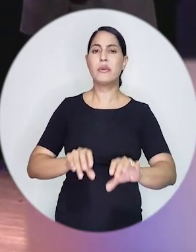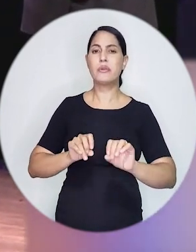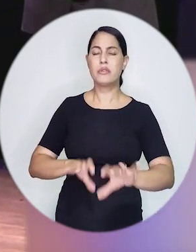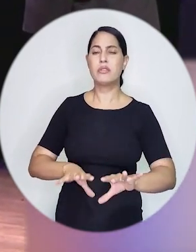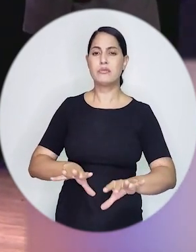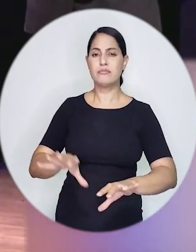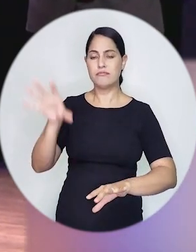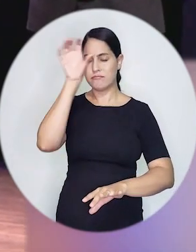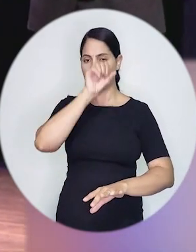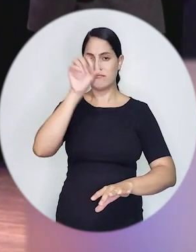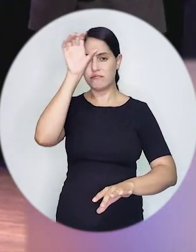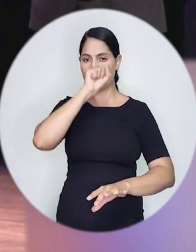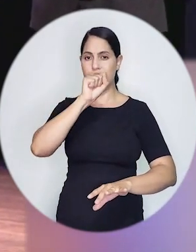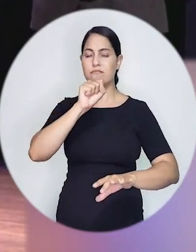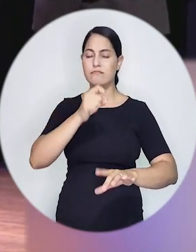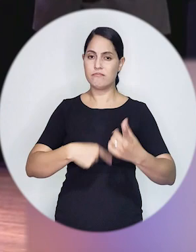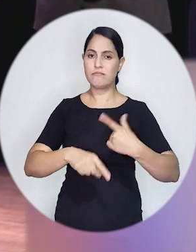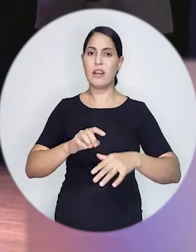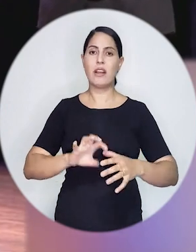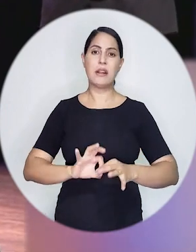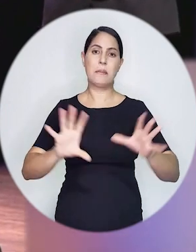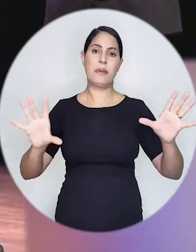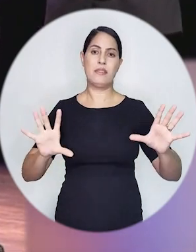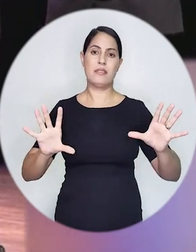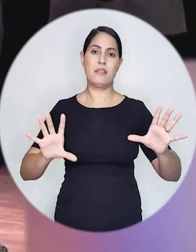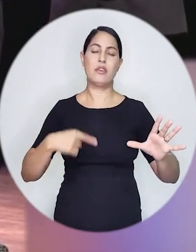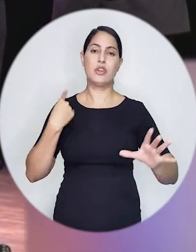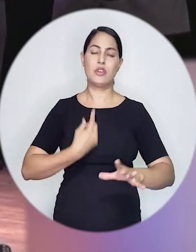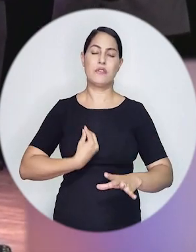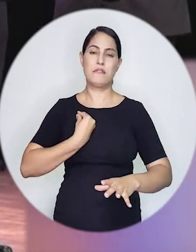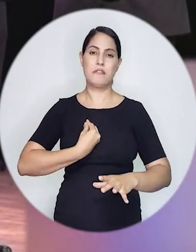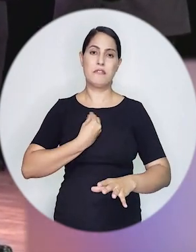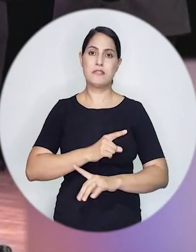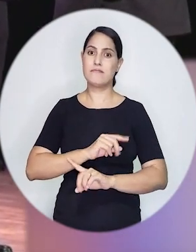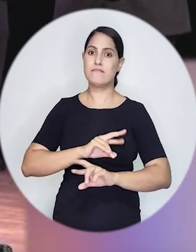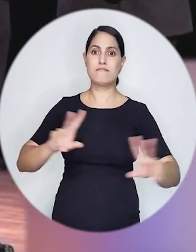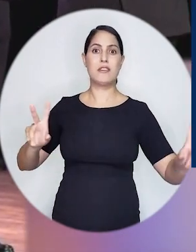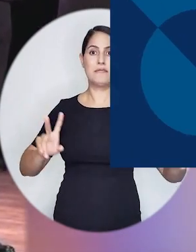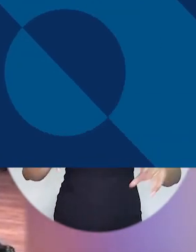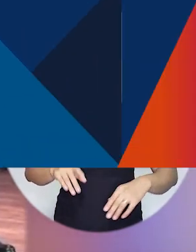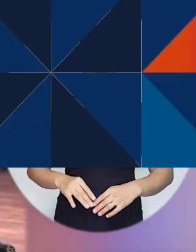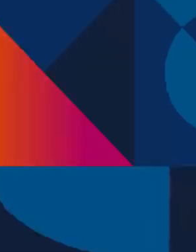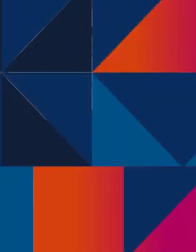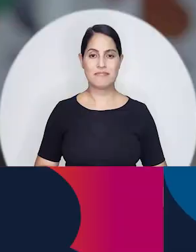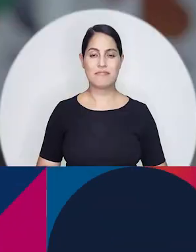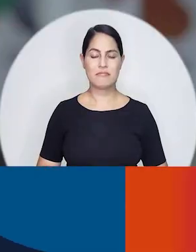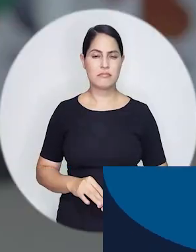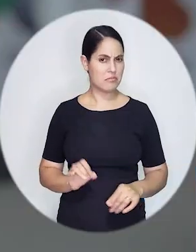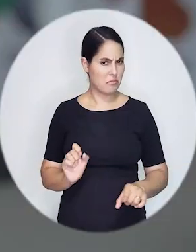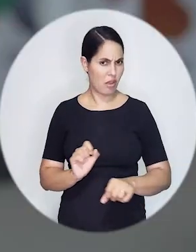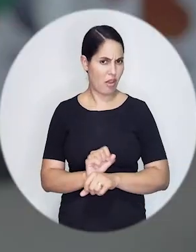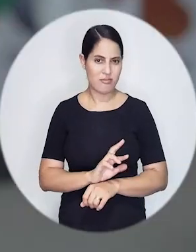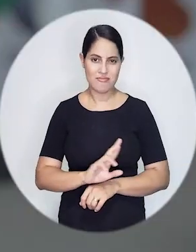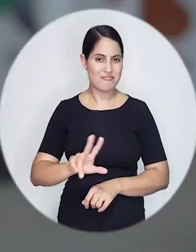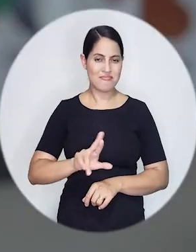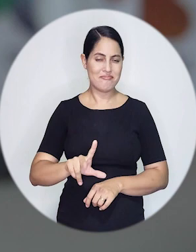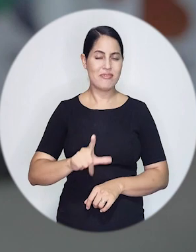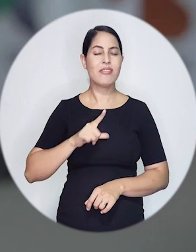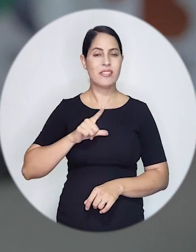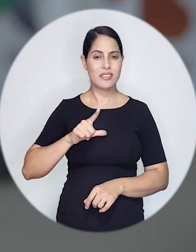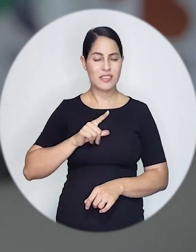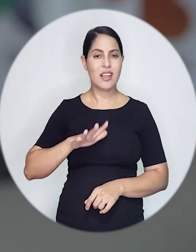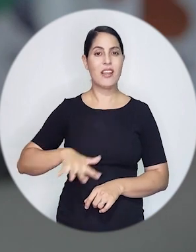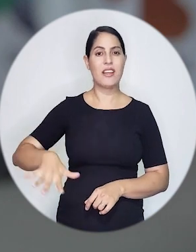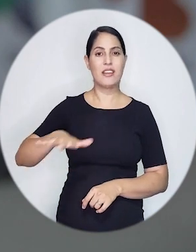prova viva que a educação liberta e pode transformar a nossa realidade. E não para por aí.